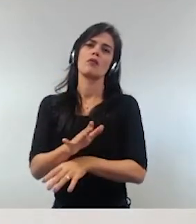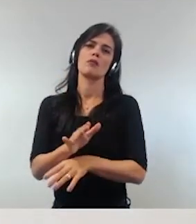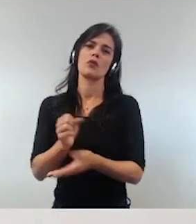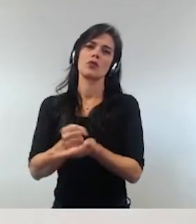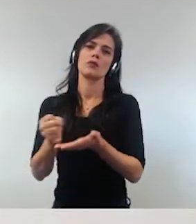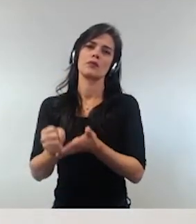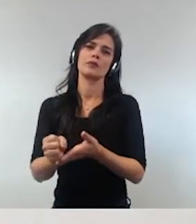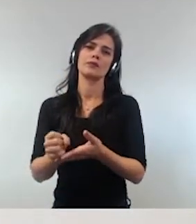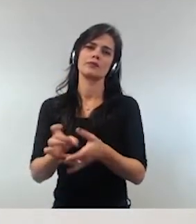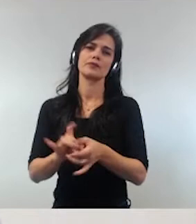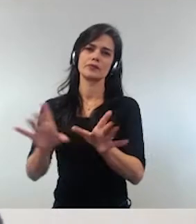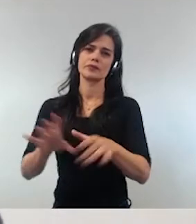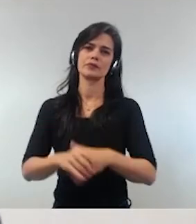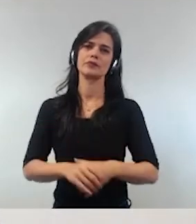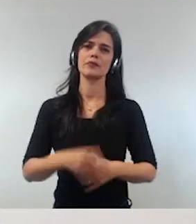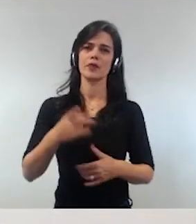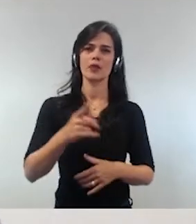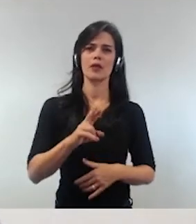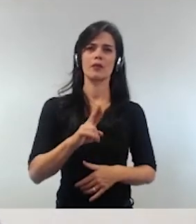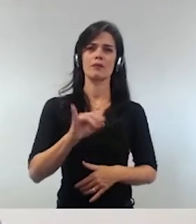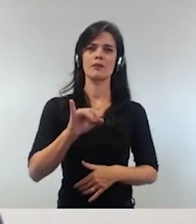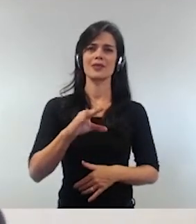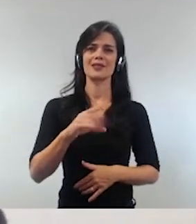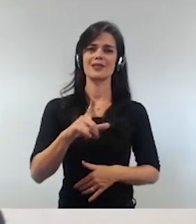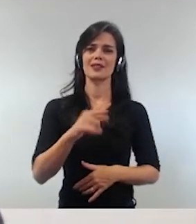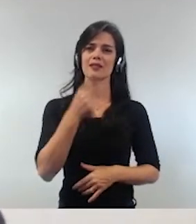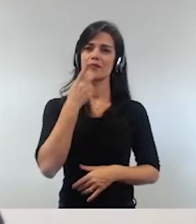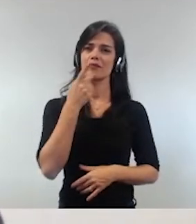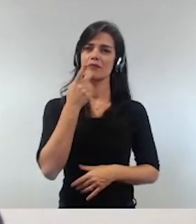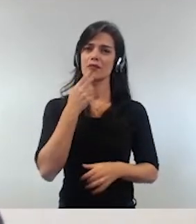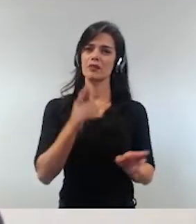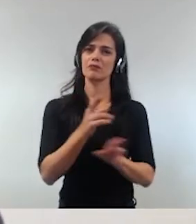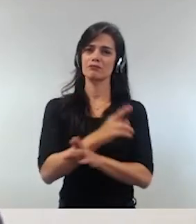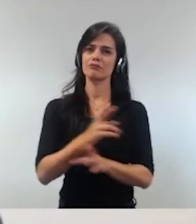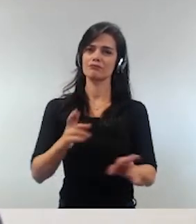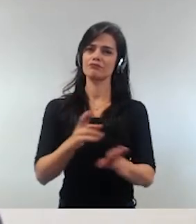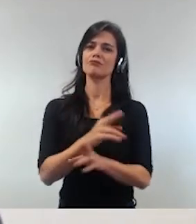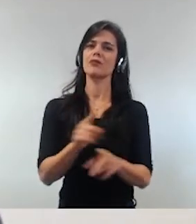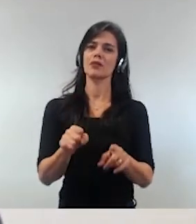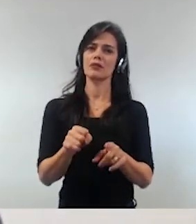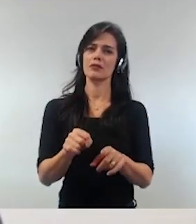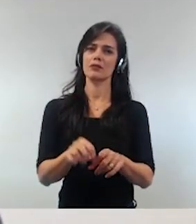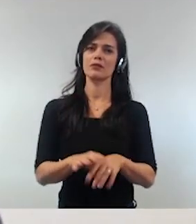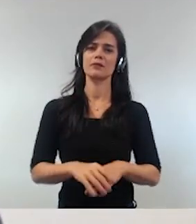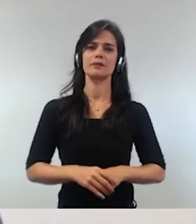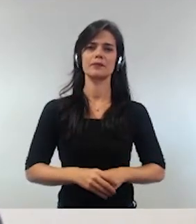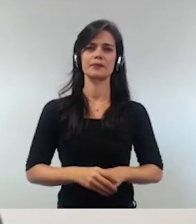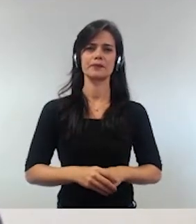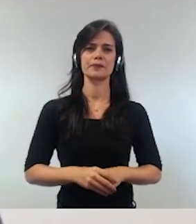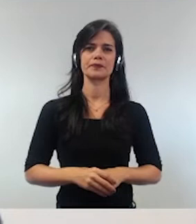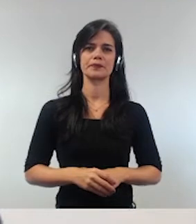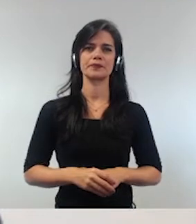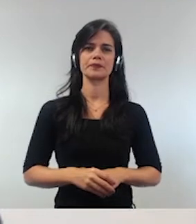a Priscila disse também a questão relacional. Infelizmente, a nossa